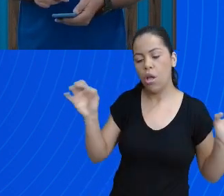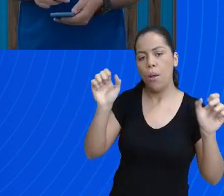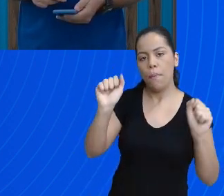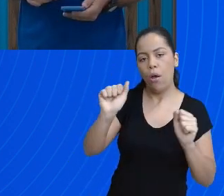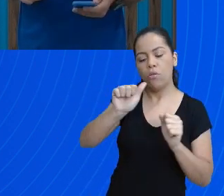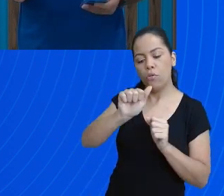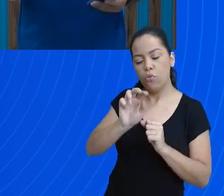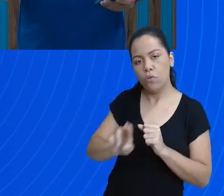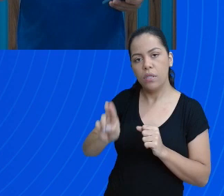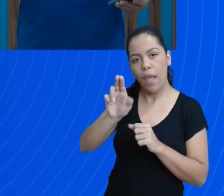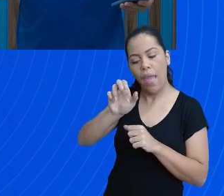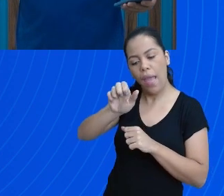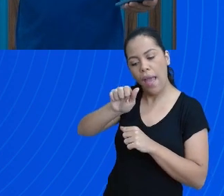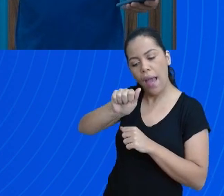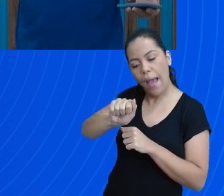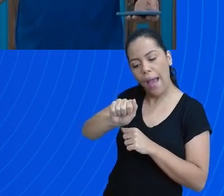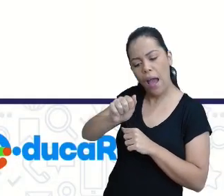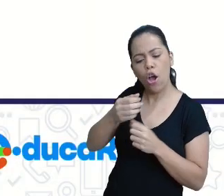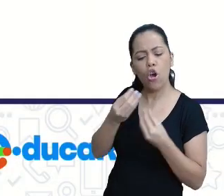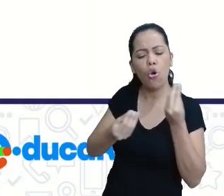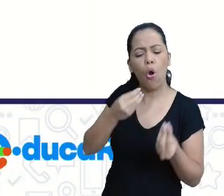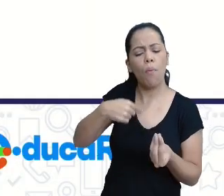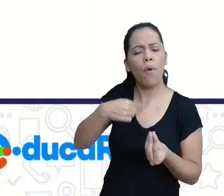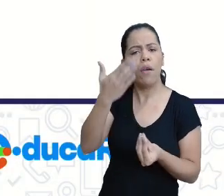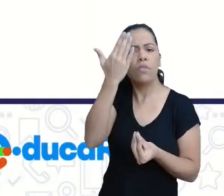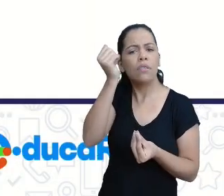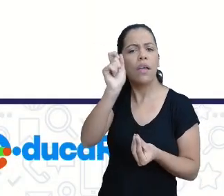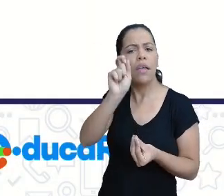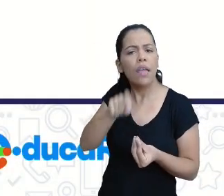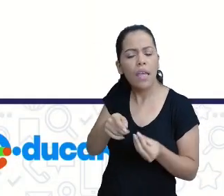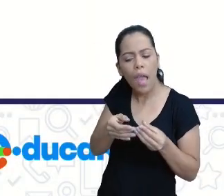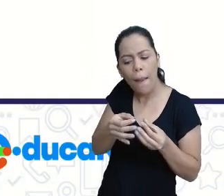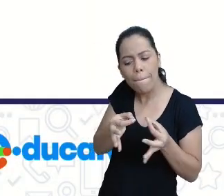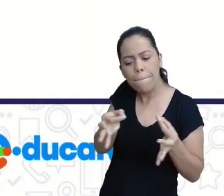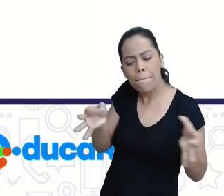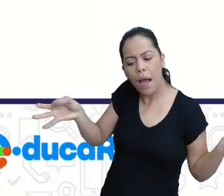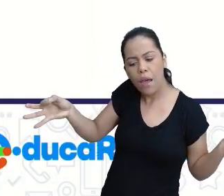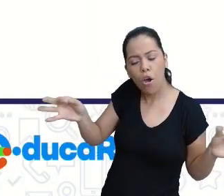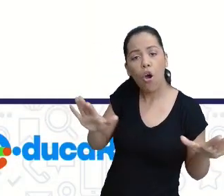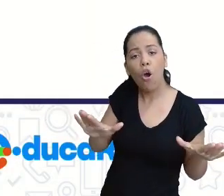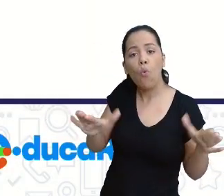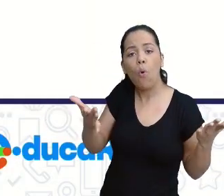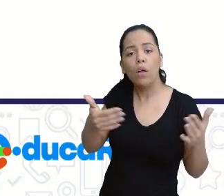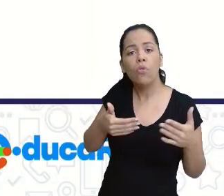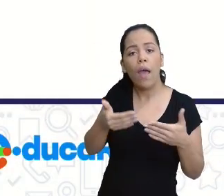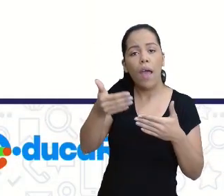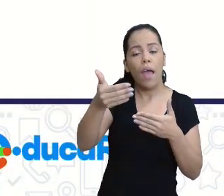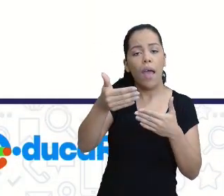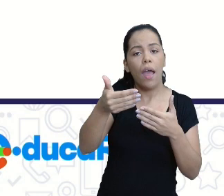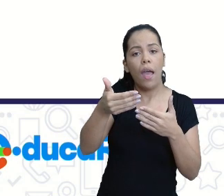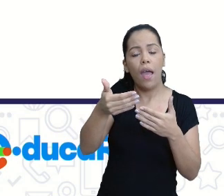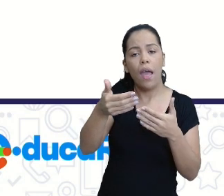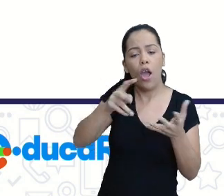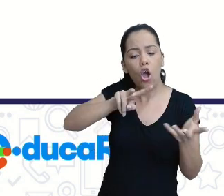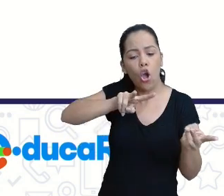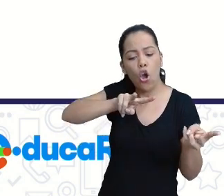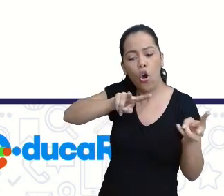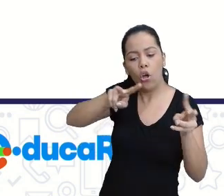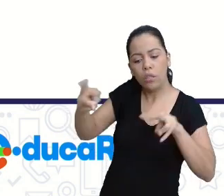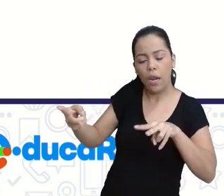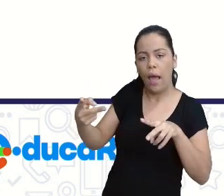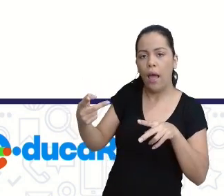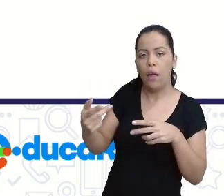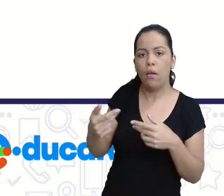Como é que eu sei que é o maior lado do triângulo? É quando ele está contrário ao ângulo de 90 graus. Então, independente da posição